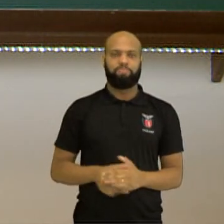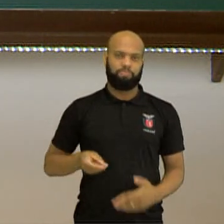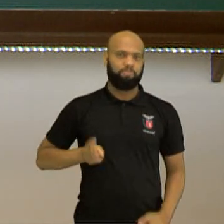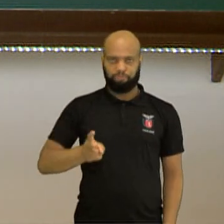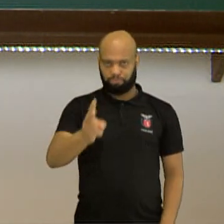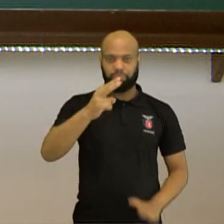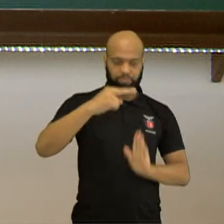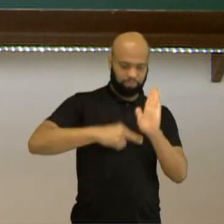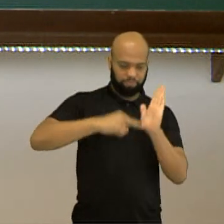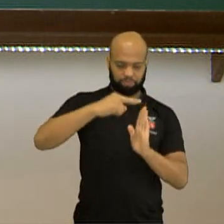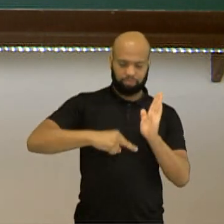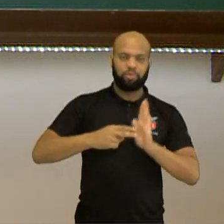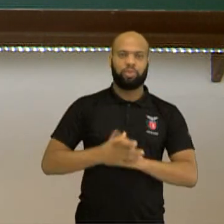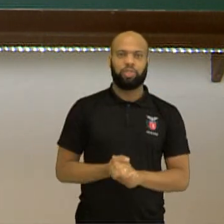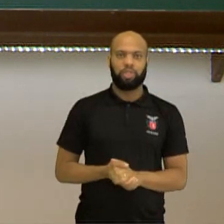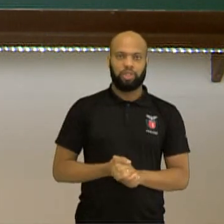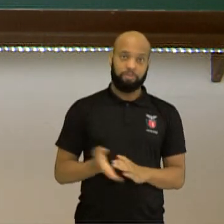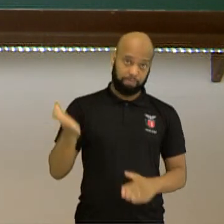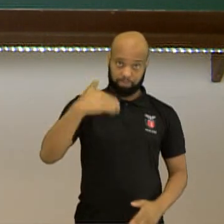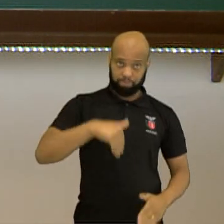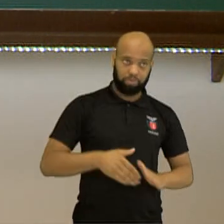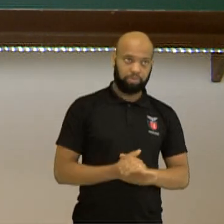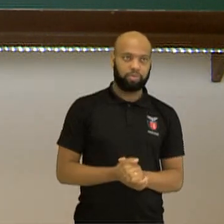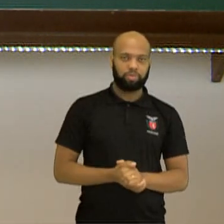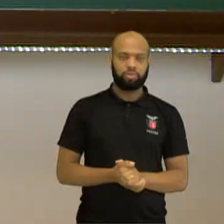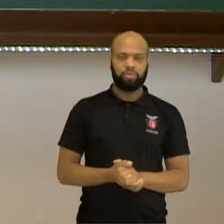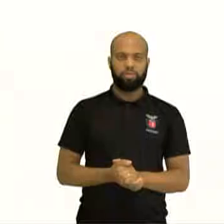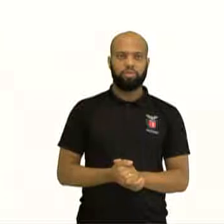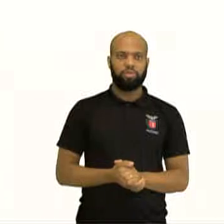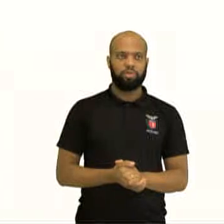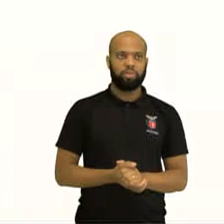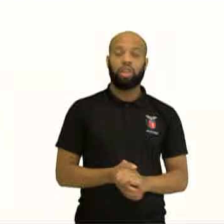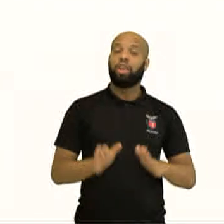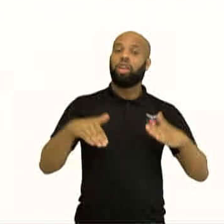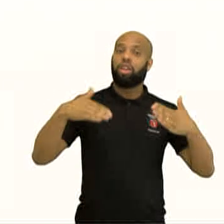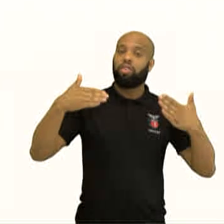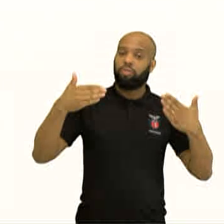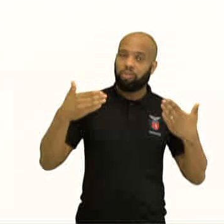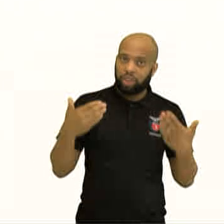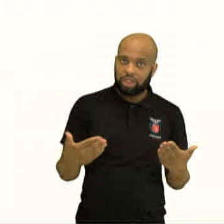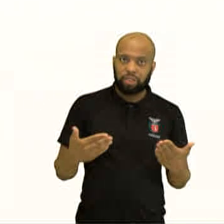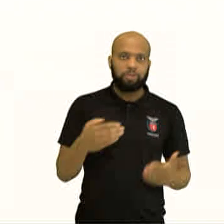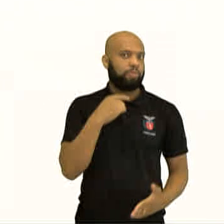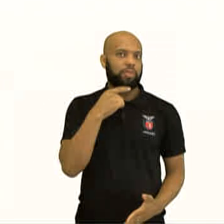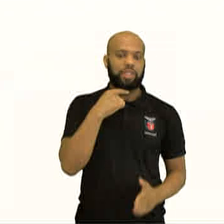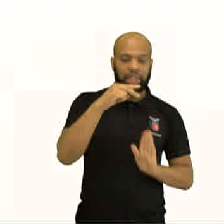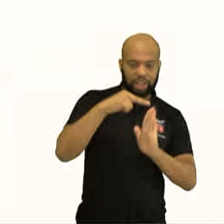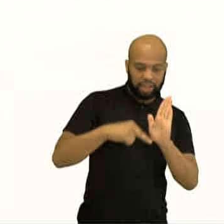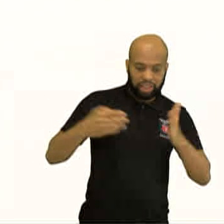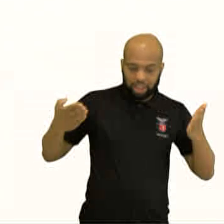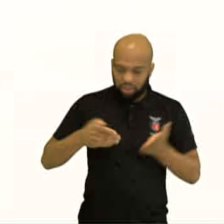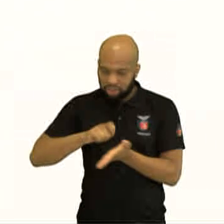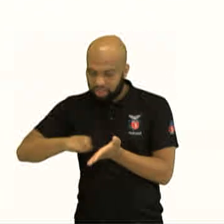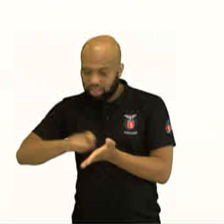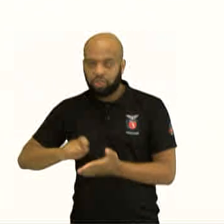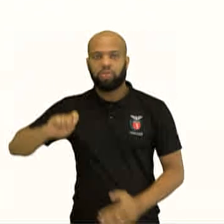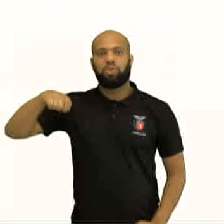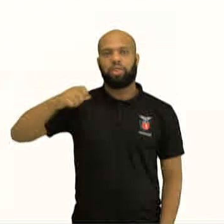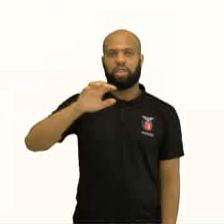Continuando a leitura, bora lá? E certamente não poderia ler o que agora escrevo sobre